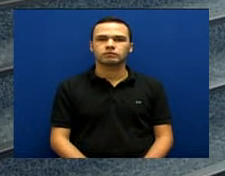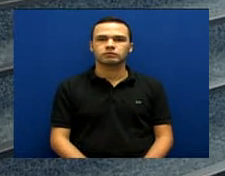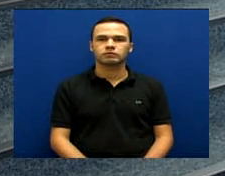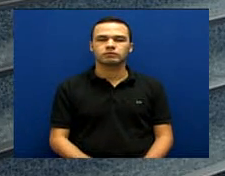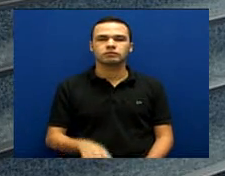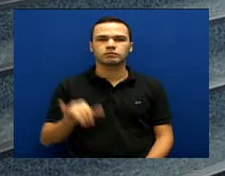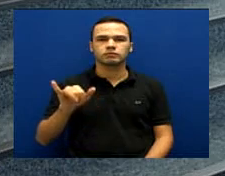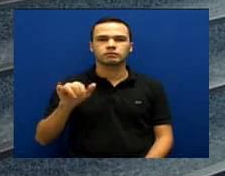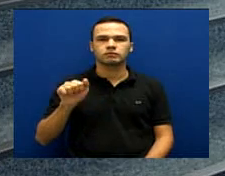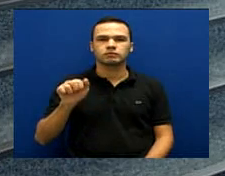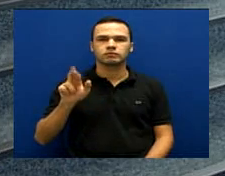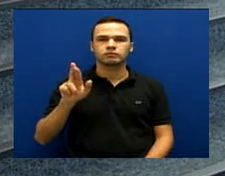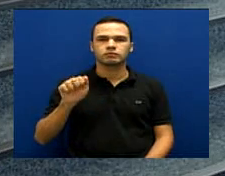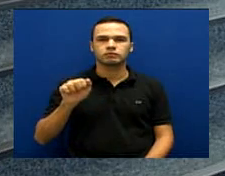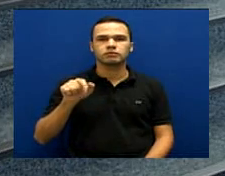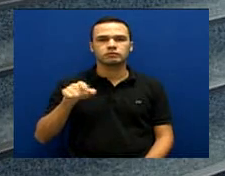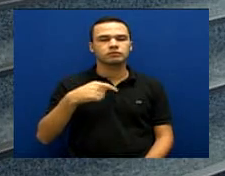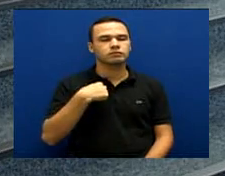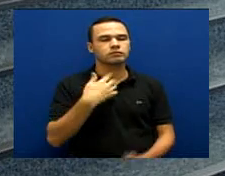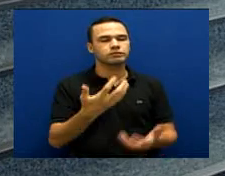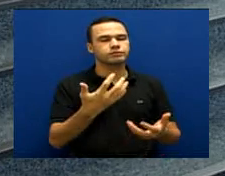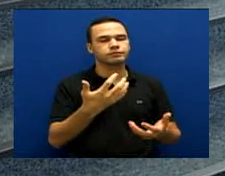você vai